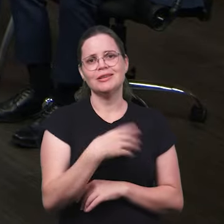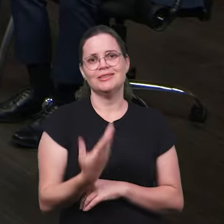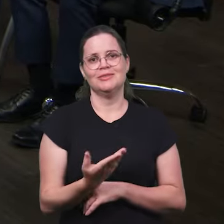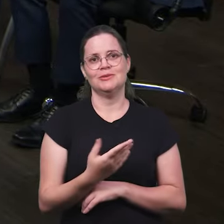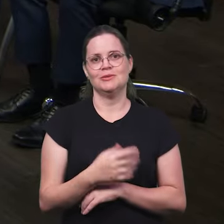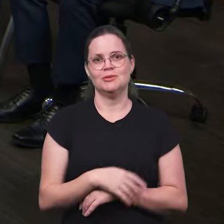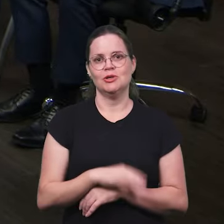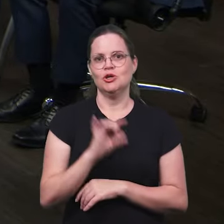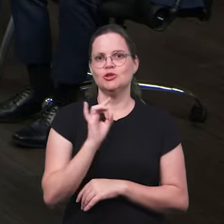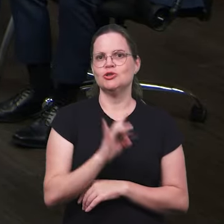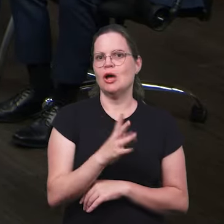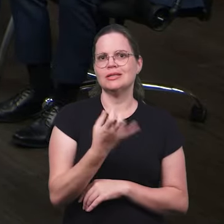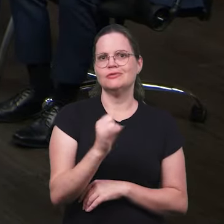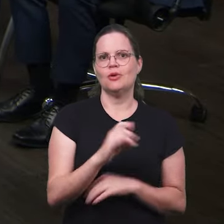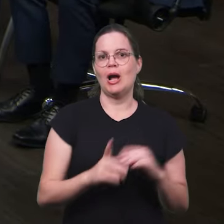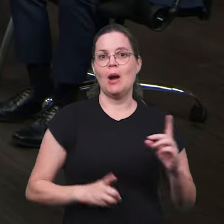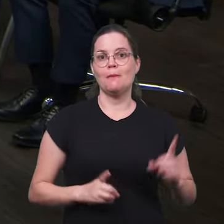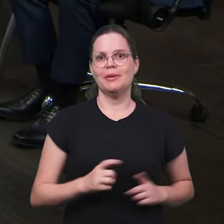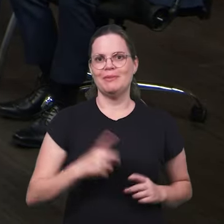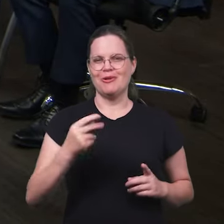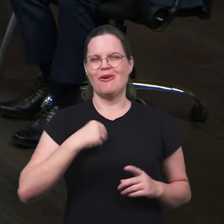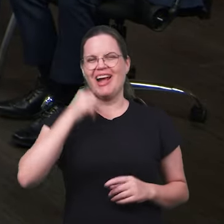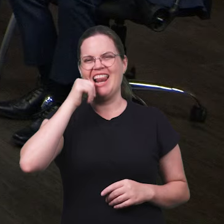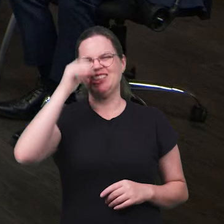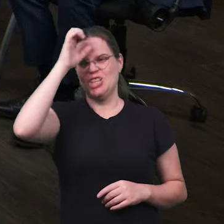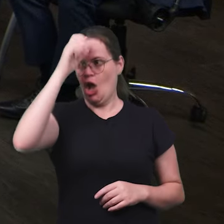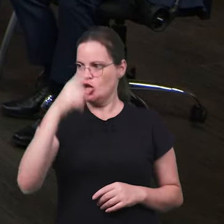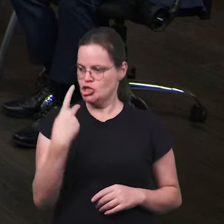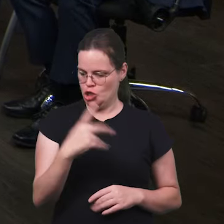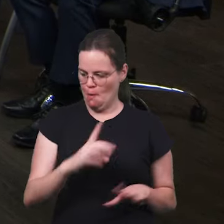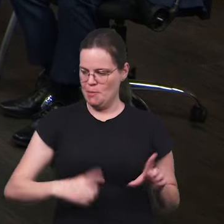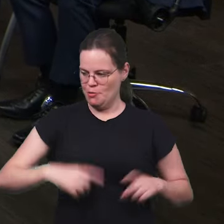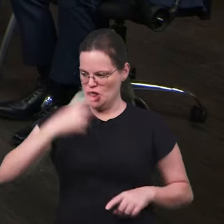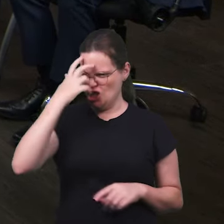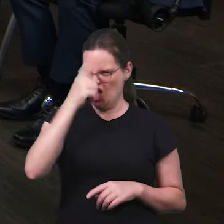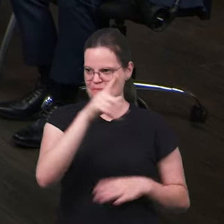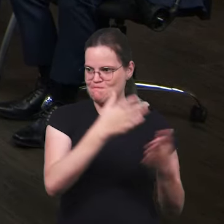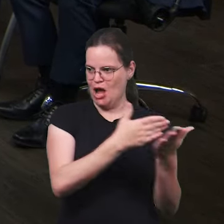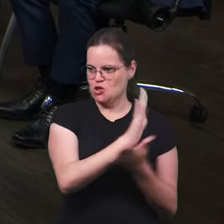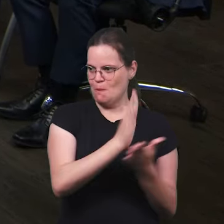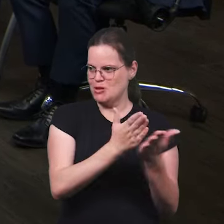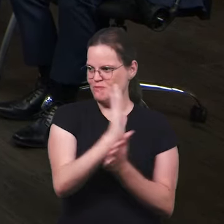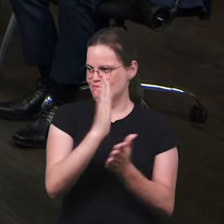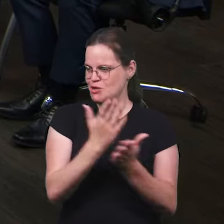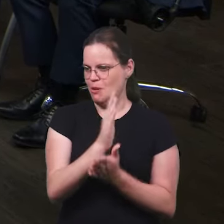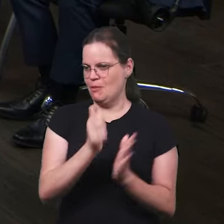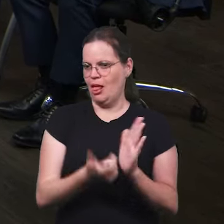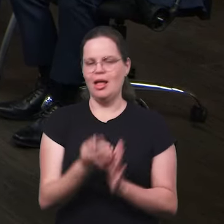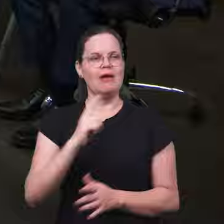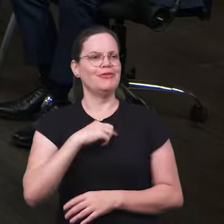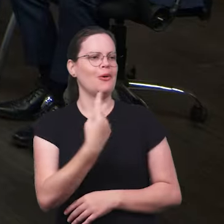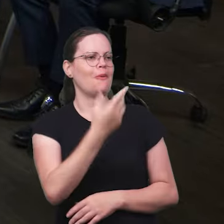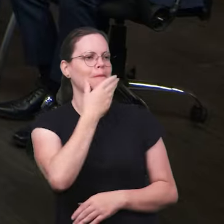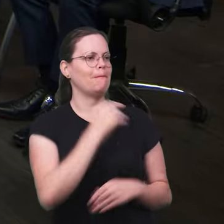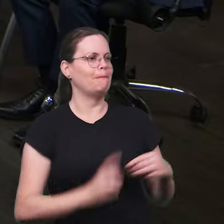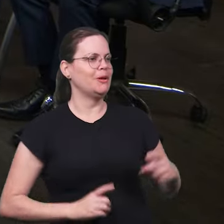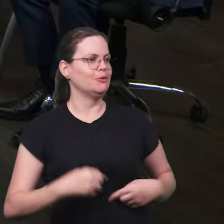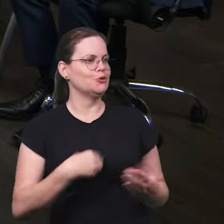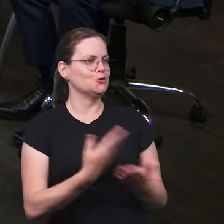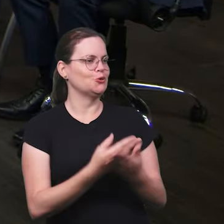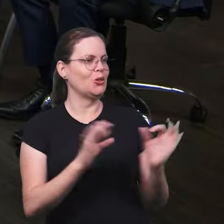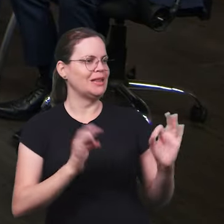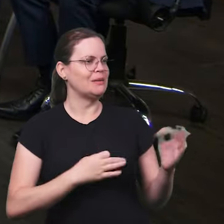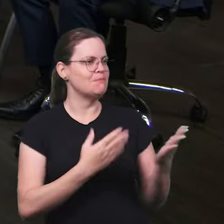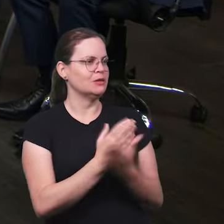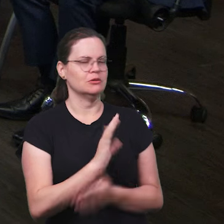primo passou, né? Aquele primo, eu tenho um primo que passou e não estudou, né? Que eu não tenho esse primo, se eu tenho um